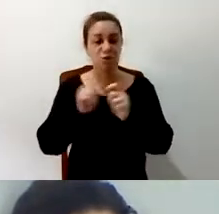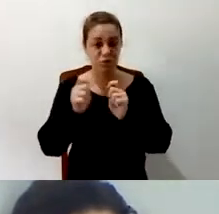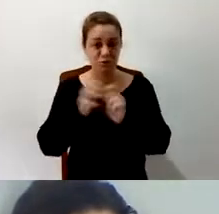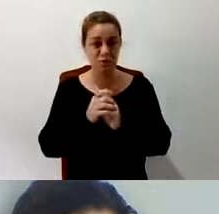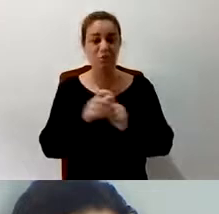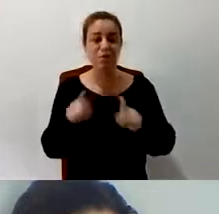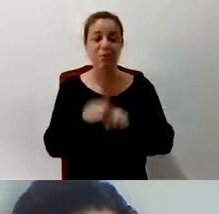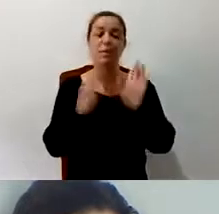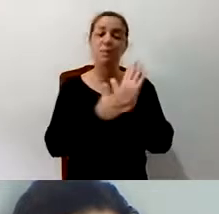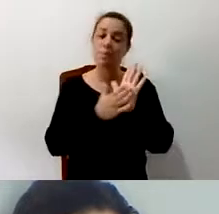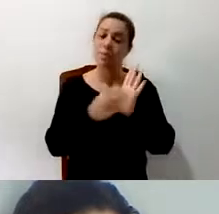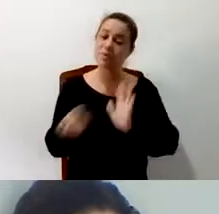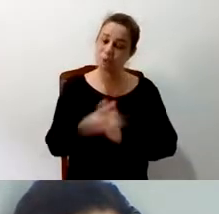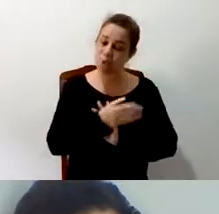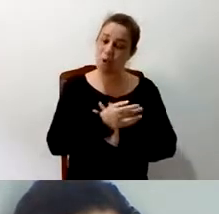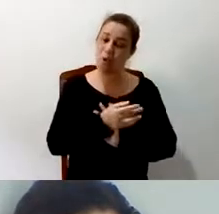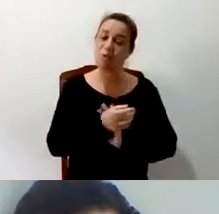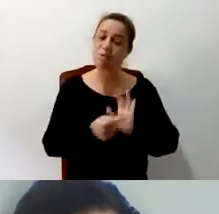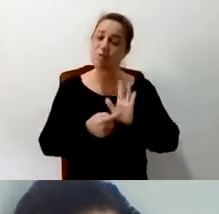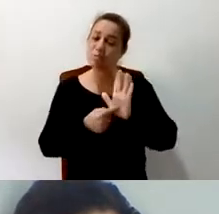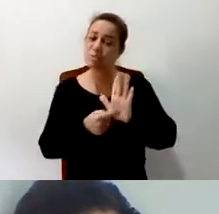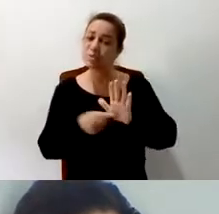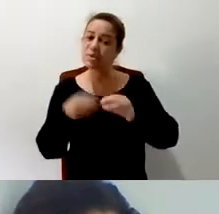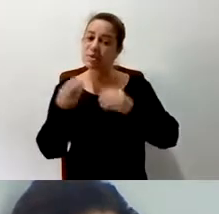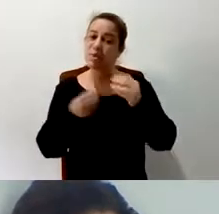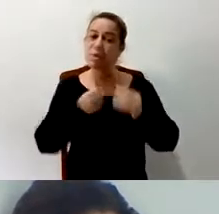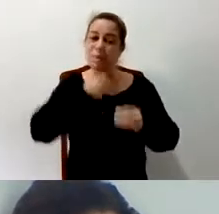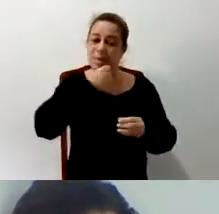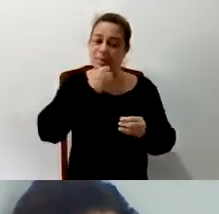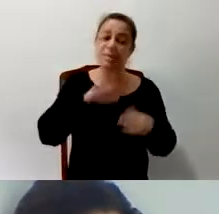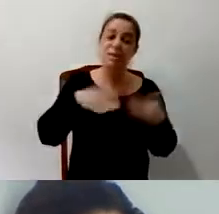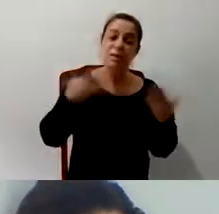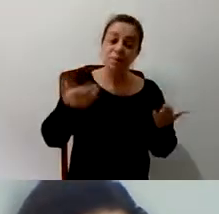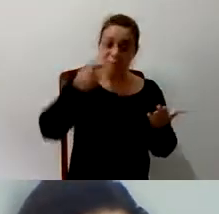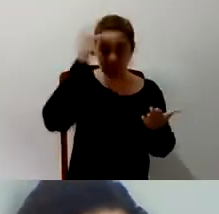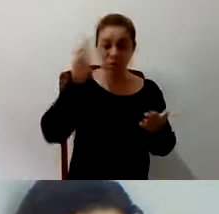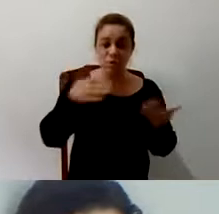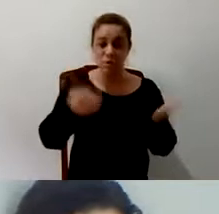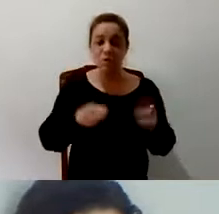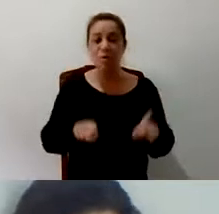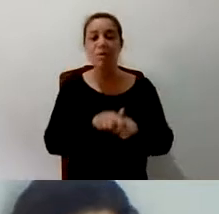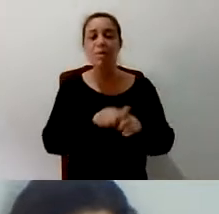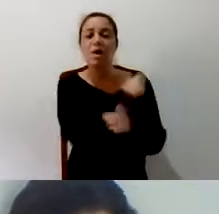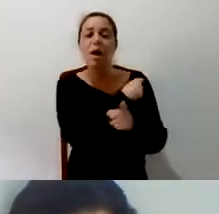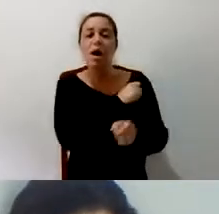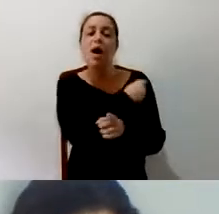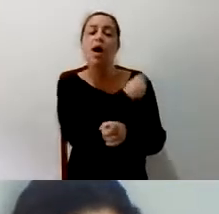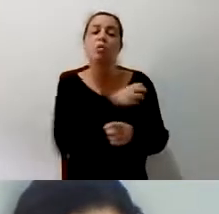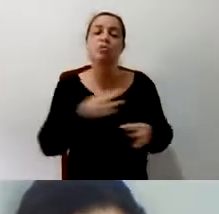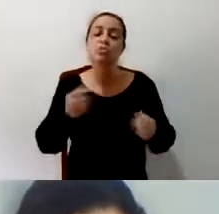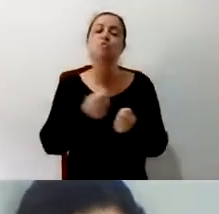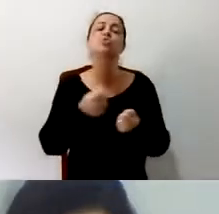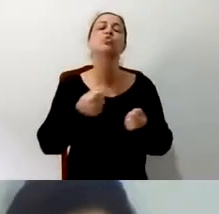definir qual público que a gente vai estar, de repente, entrevistando, envolver os meninos, né, nesse processo